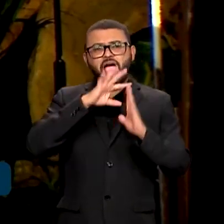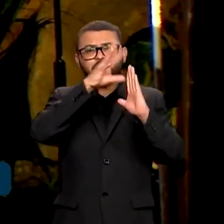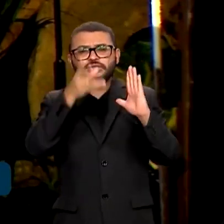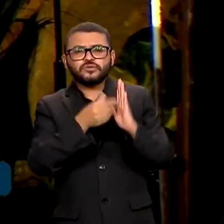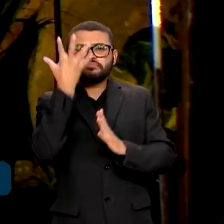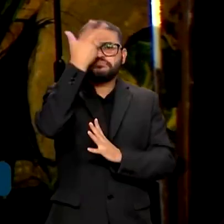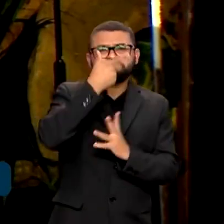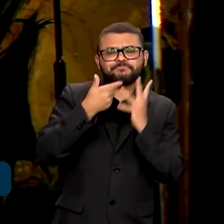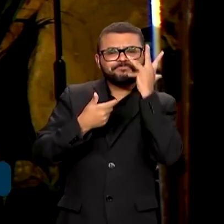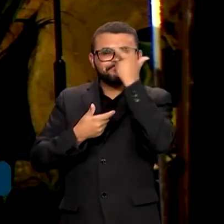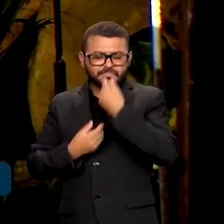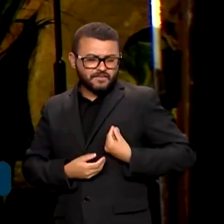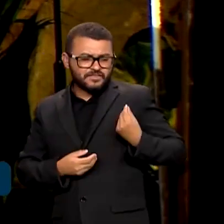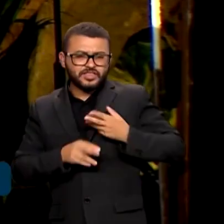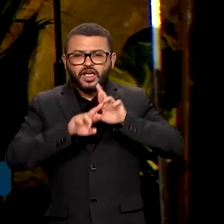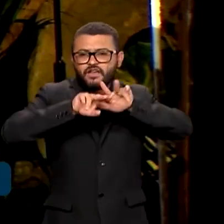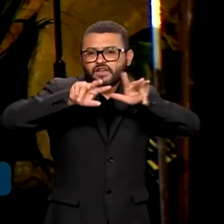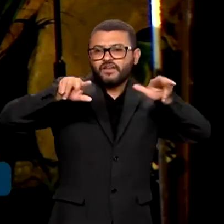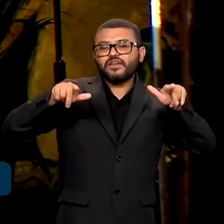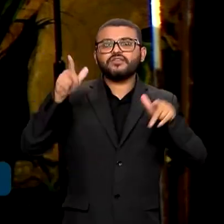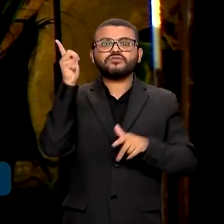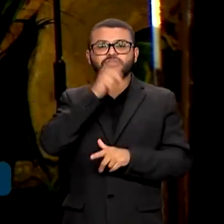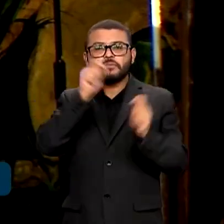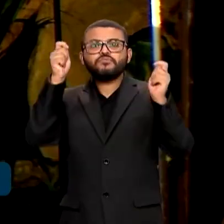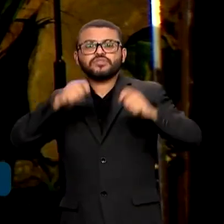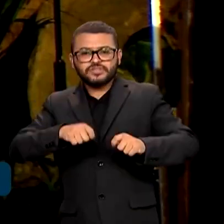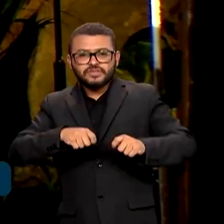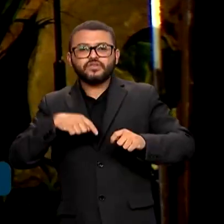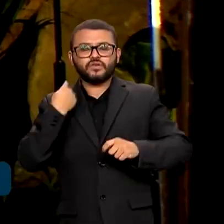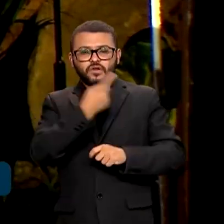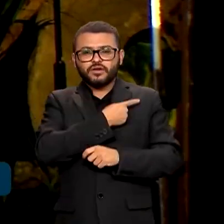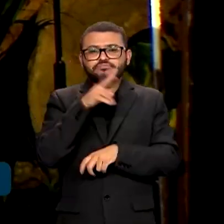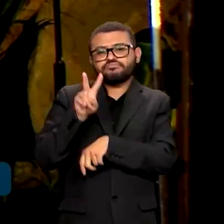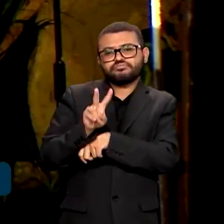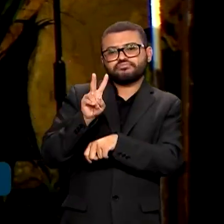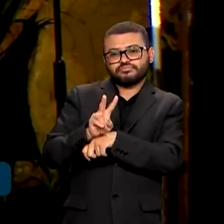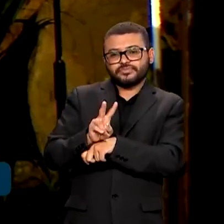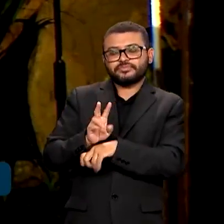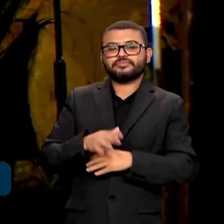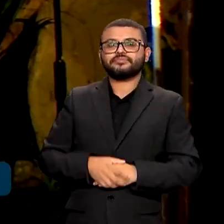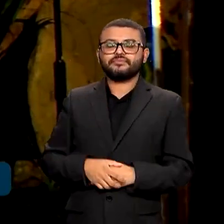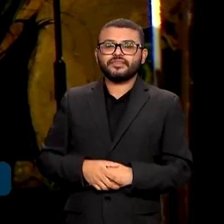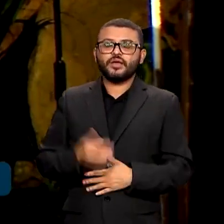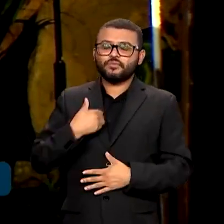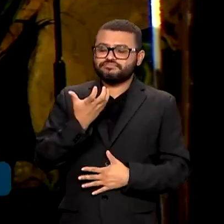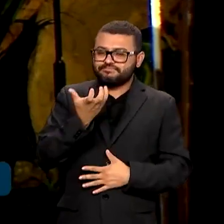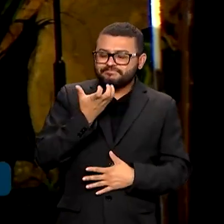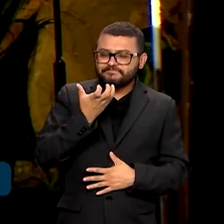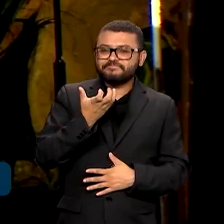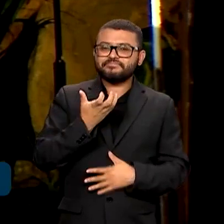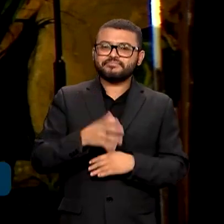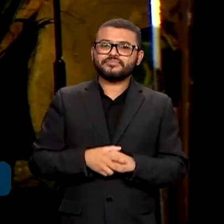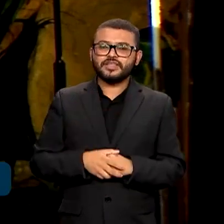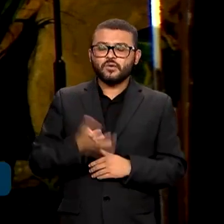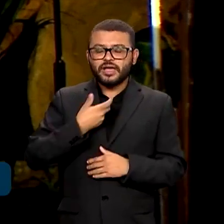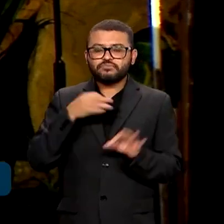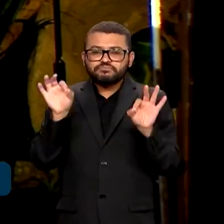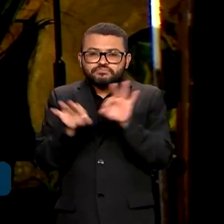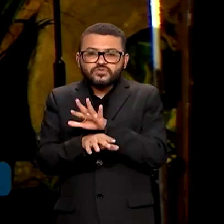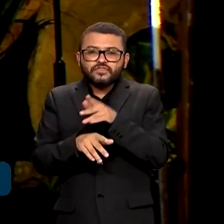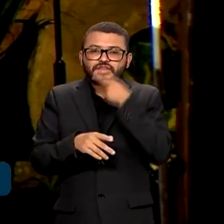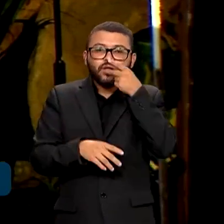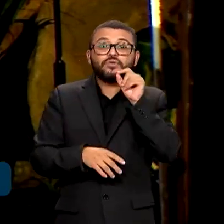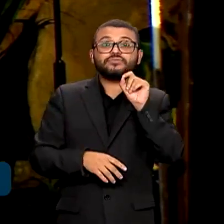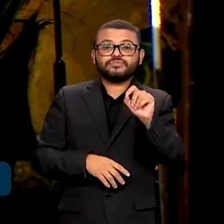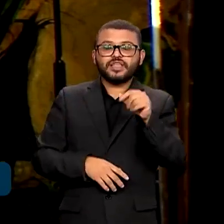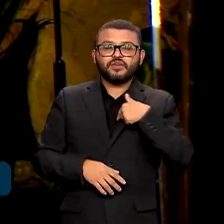riqueza, de vida, de tudo que vale a pena preservar. Eu queria dizer, para concluir,